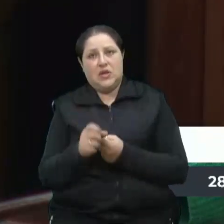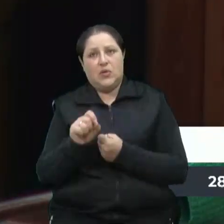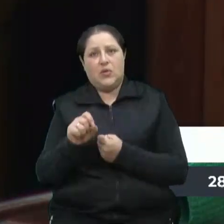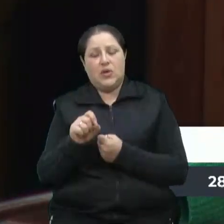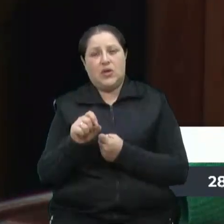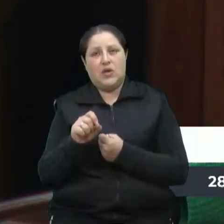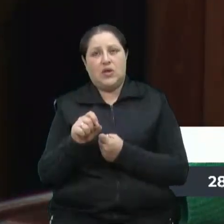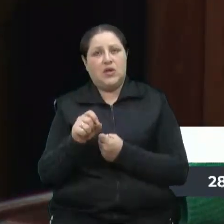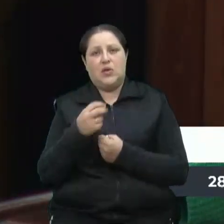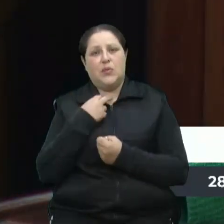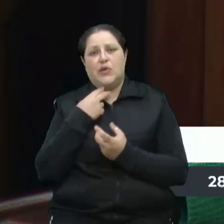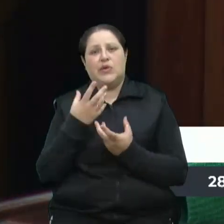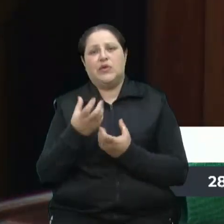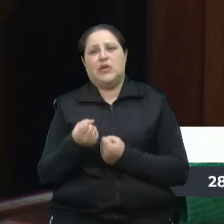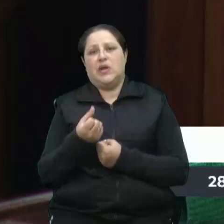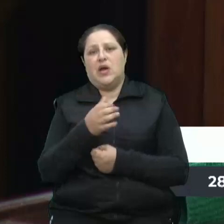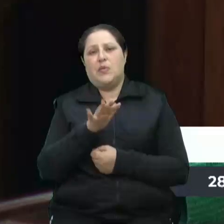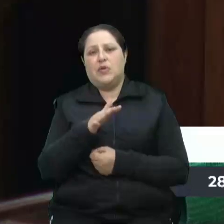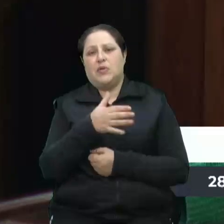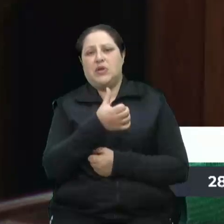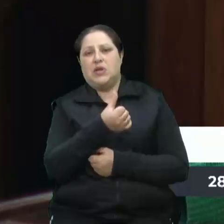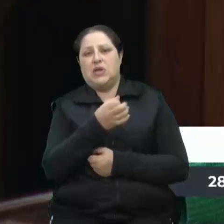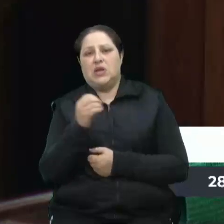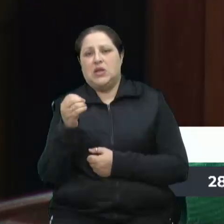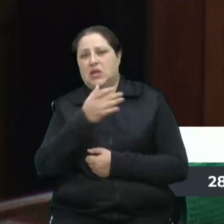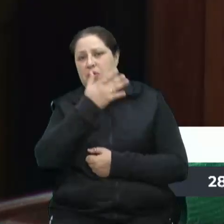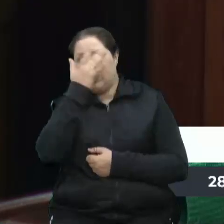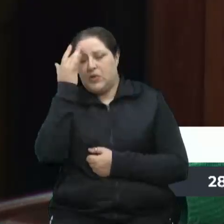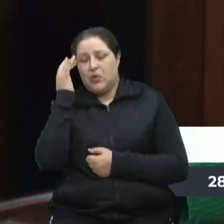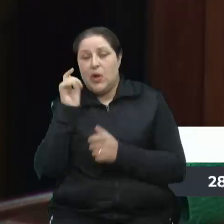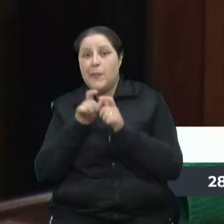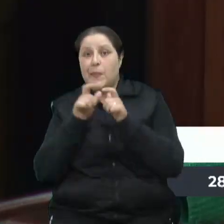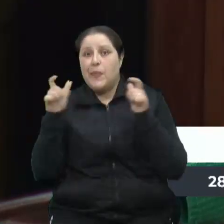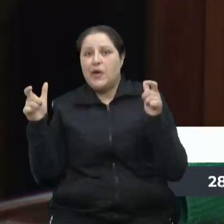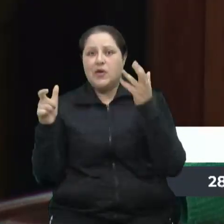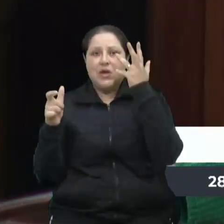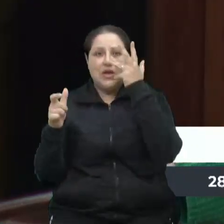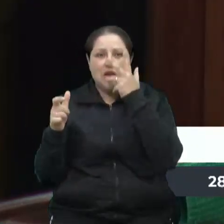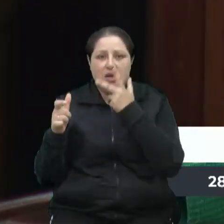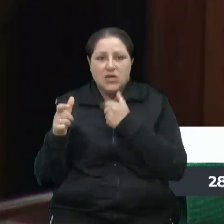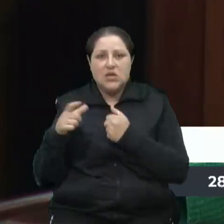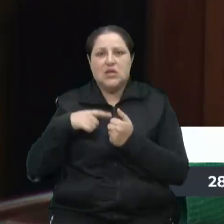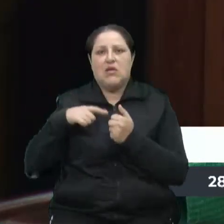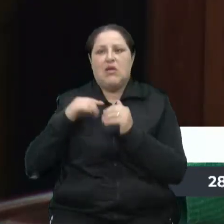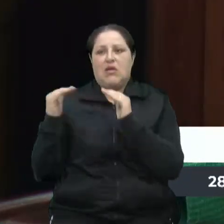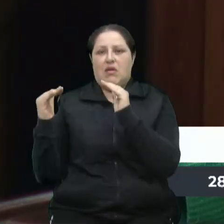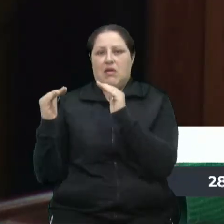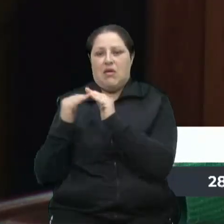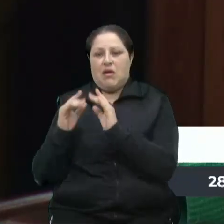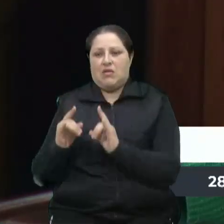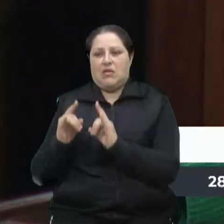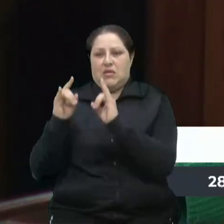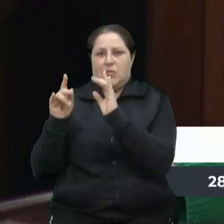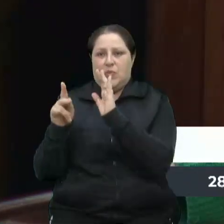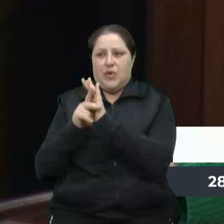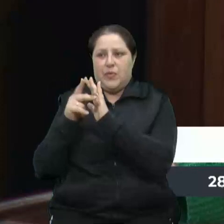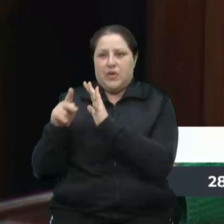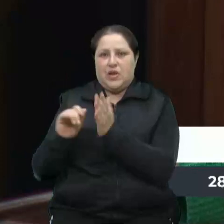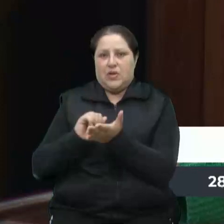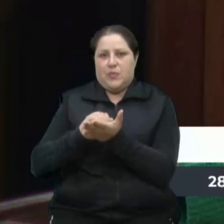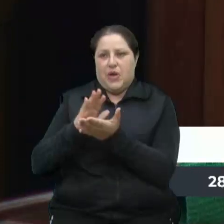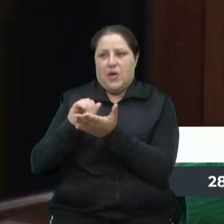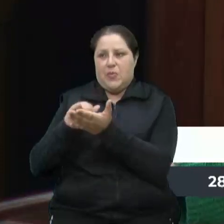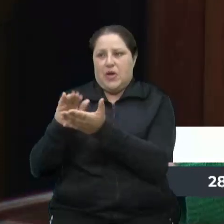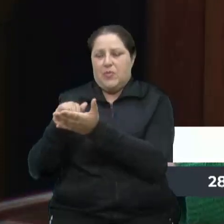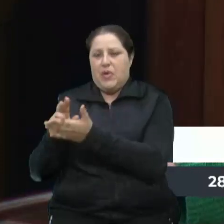de 600 pessoas, boa parte crianças, sejam despejadas de um apartamento próprio, cujo valor